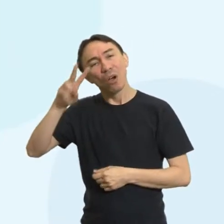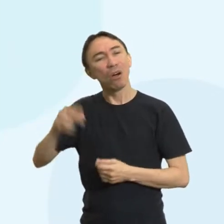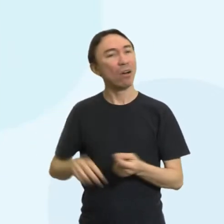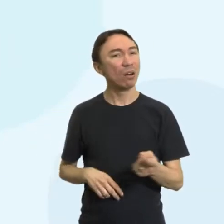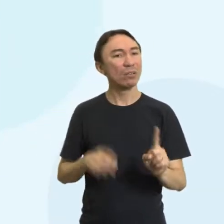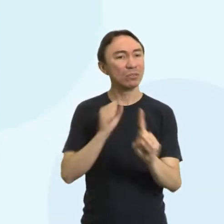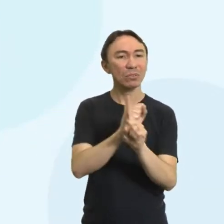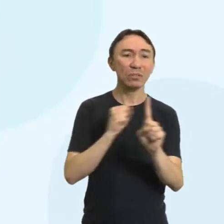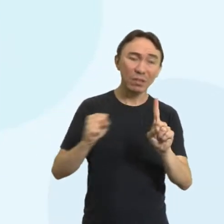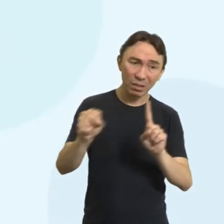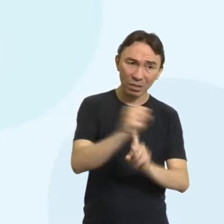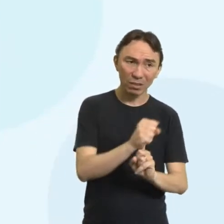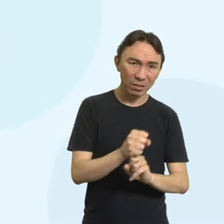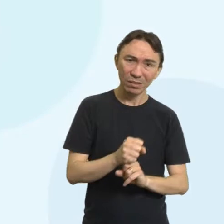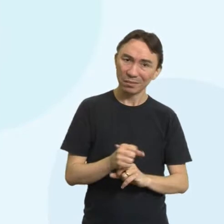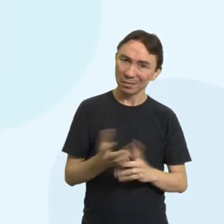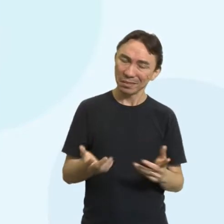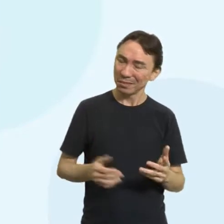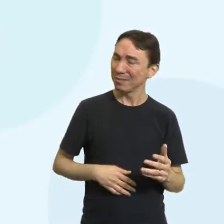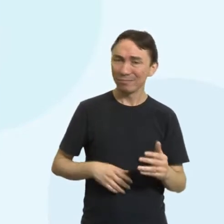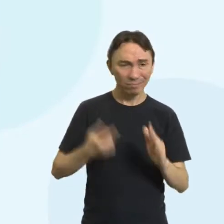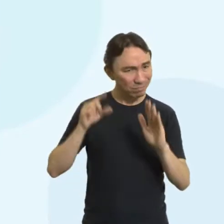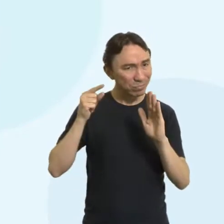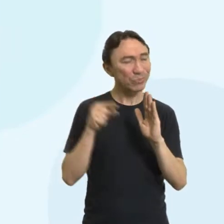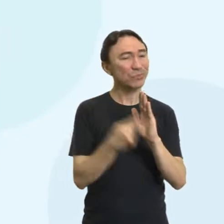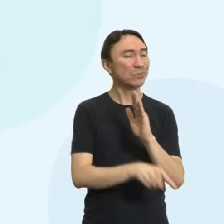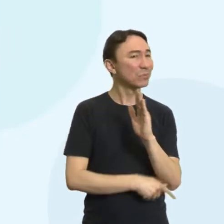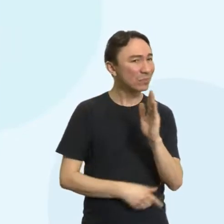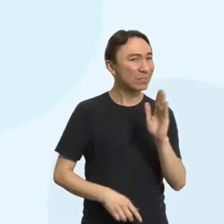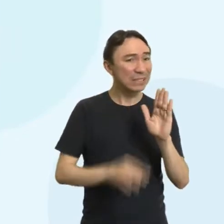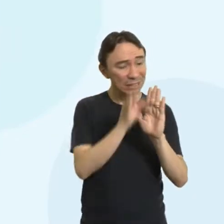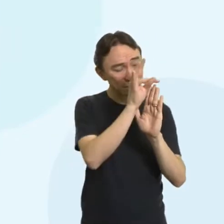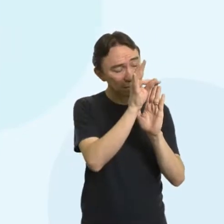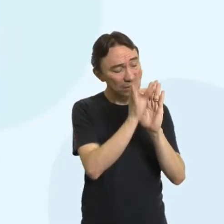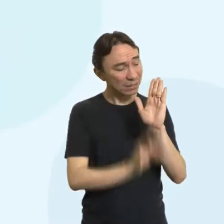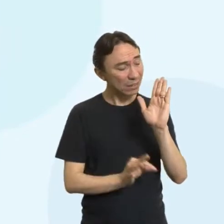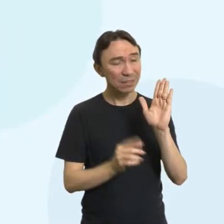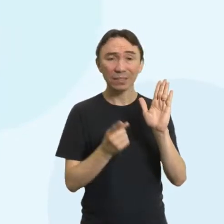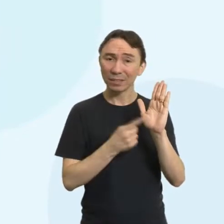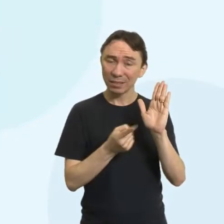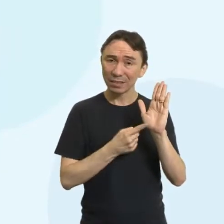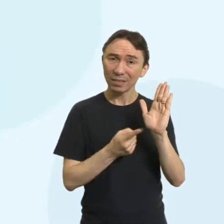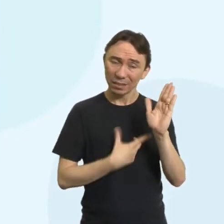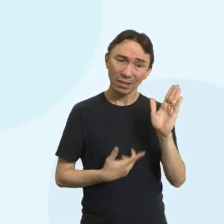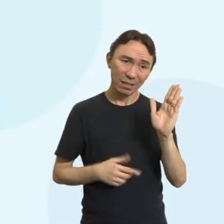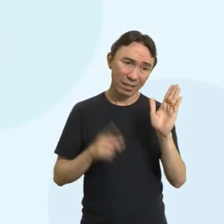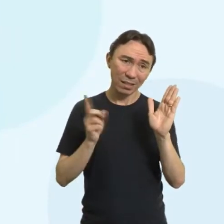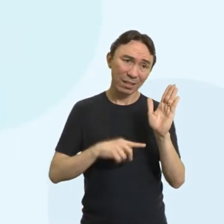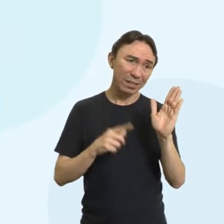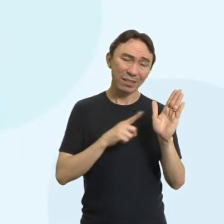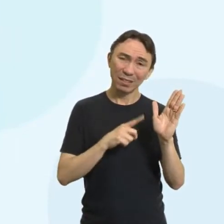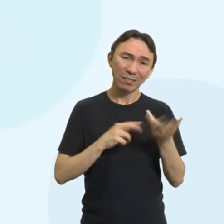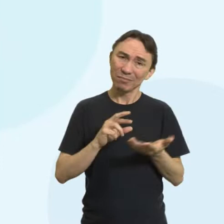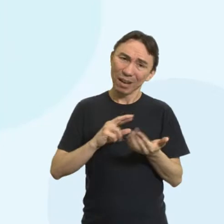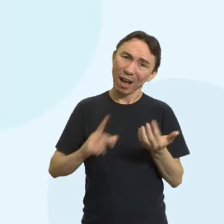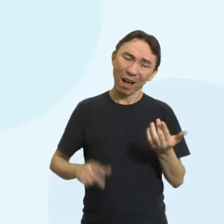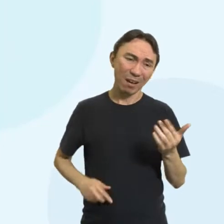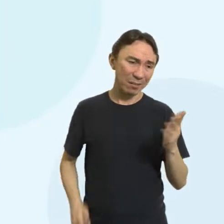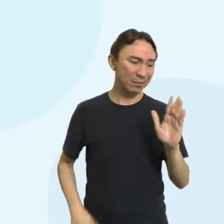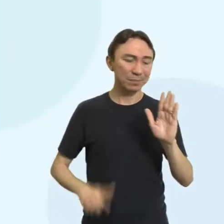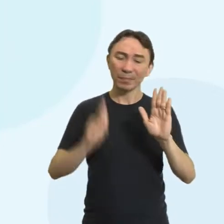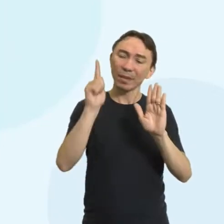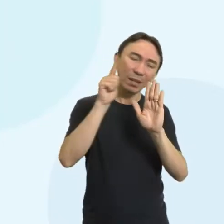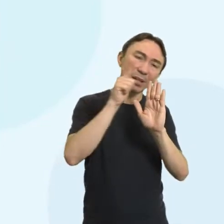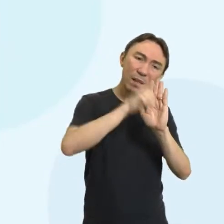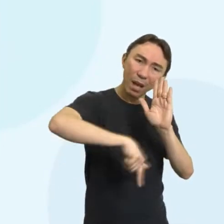além do decodificar. O texto, ele é uma estrutura que se materializa a partir de gêneros textuais. Então, quando nós falamos